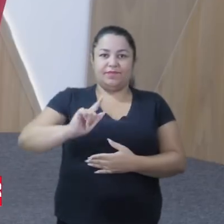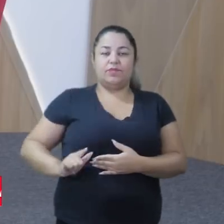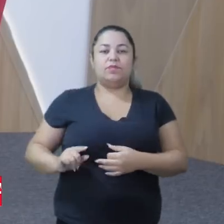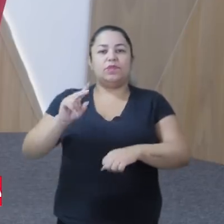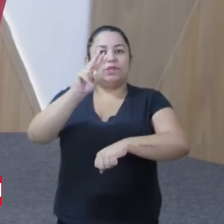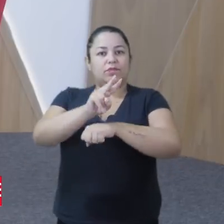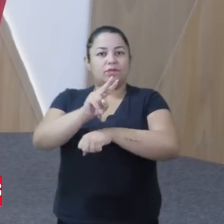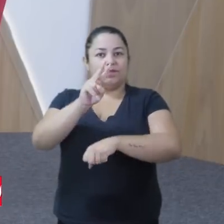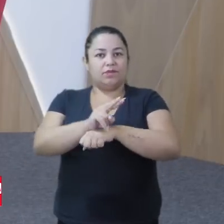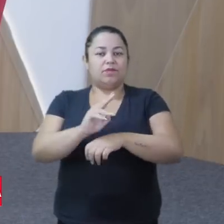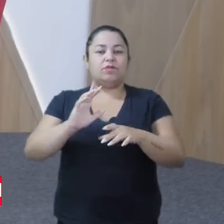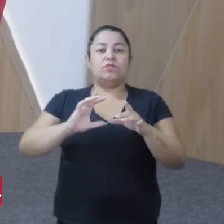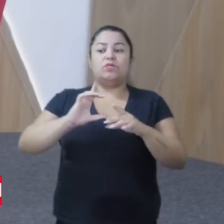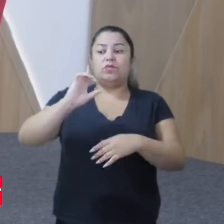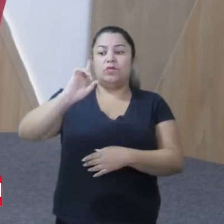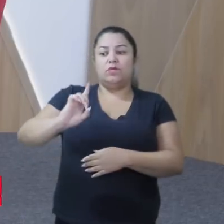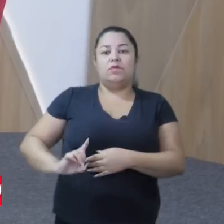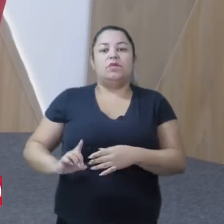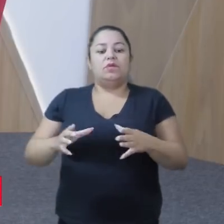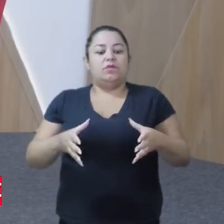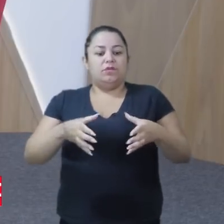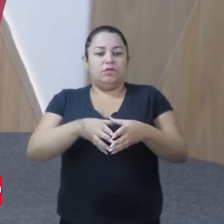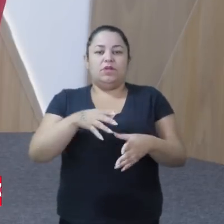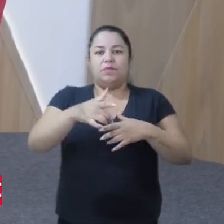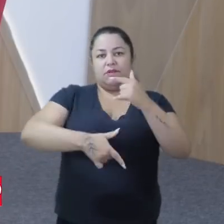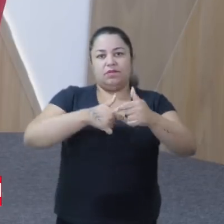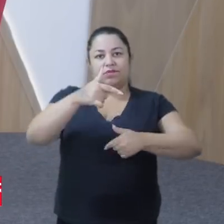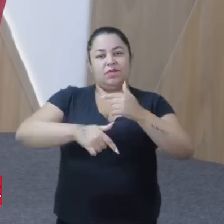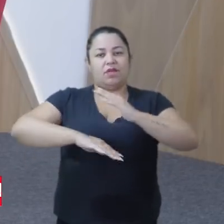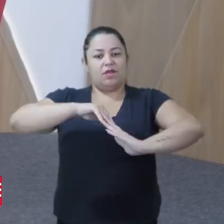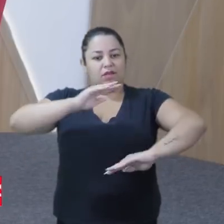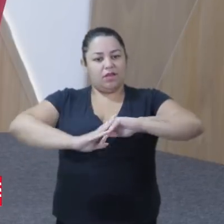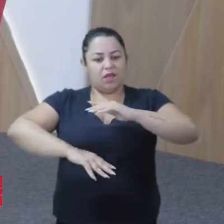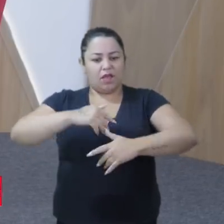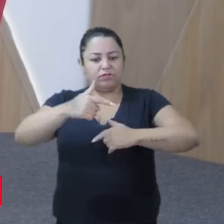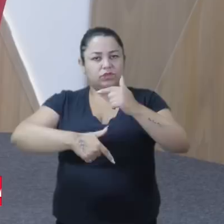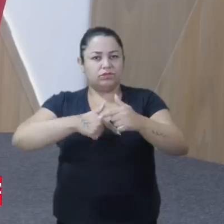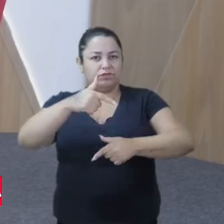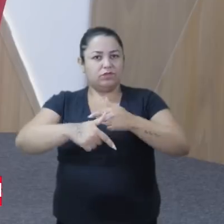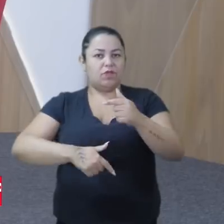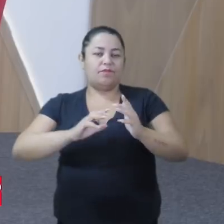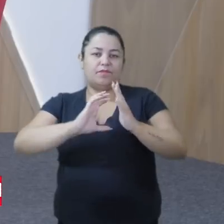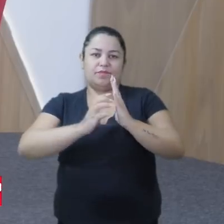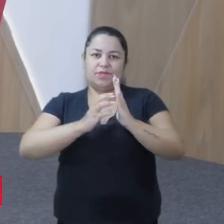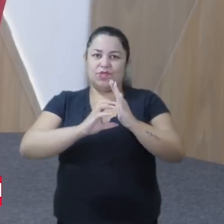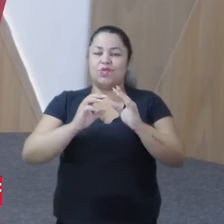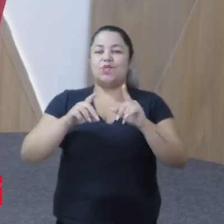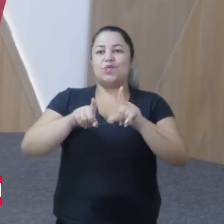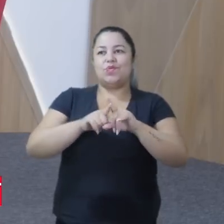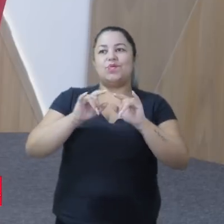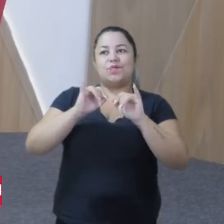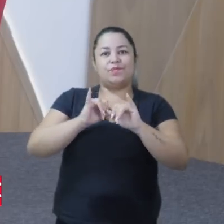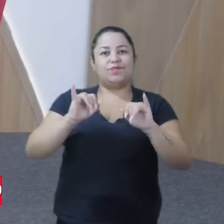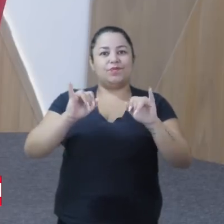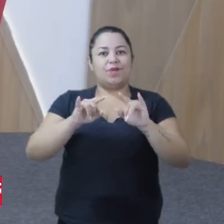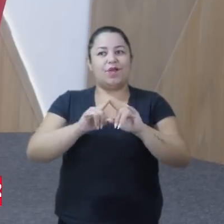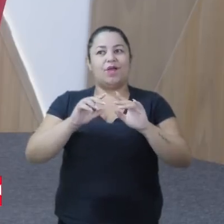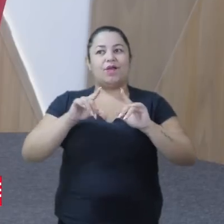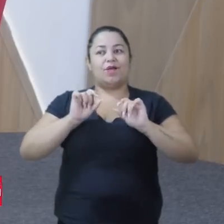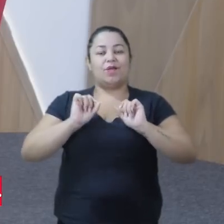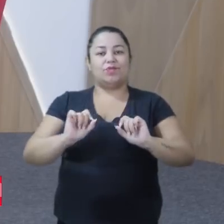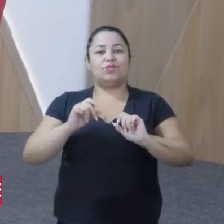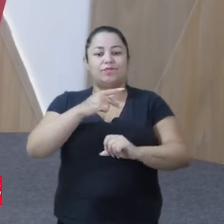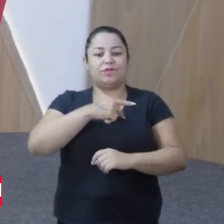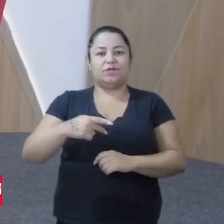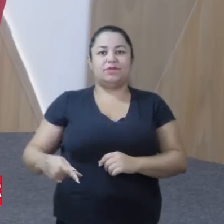dos direitos da classe trabalhadora, a atuação do Partido dos Trabalhadores e uma mensagem do presidente nacional do